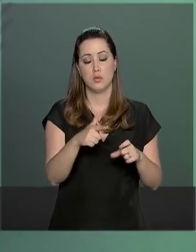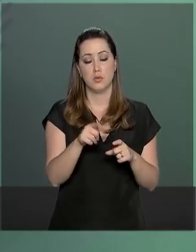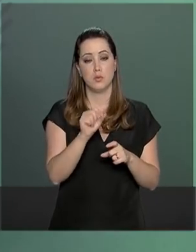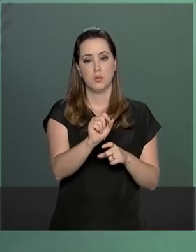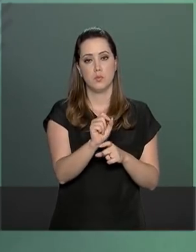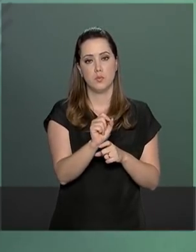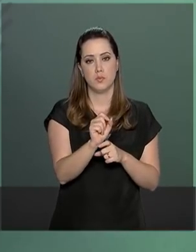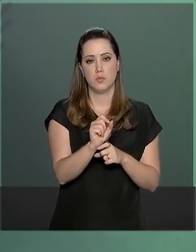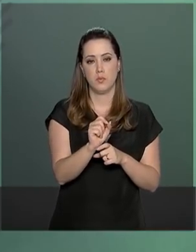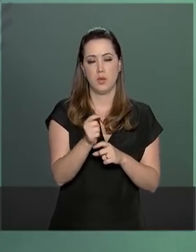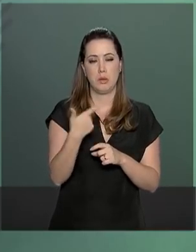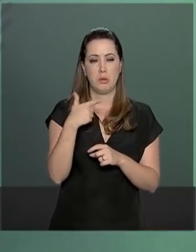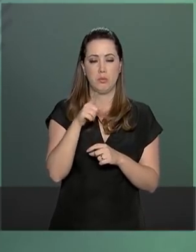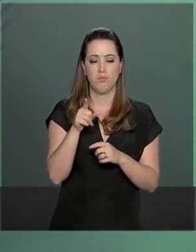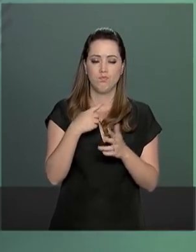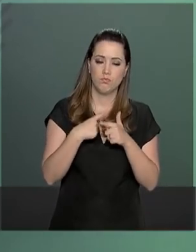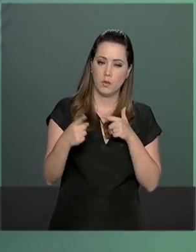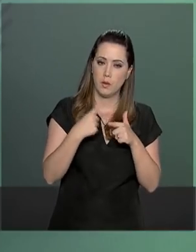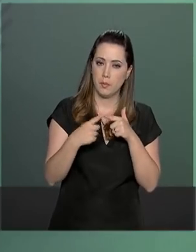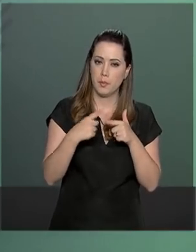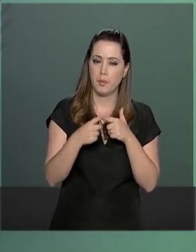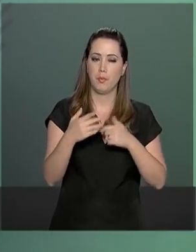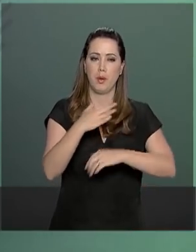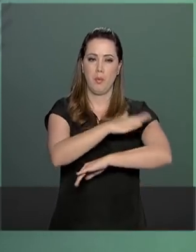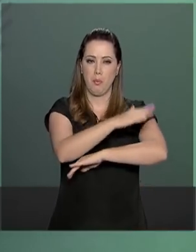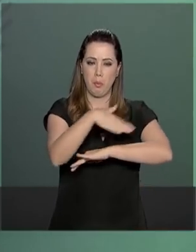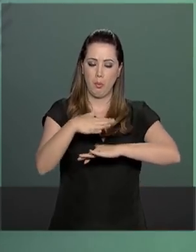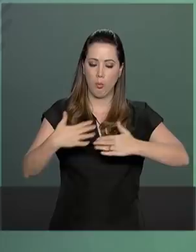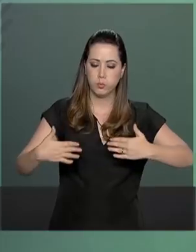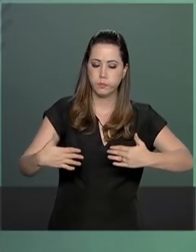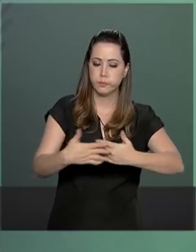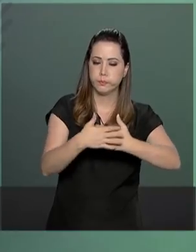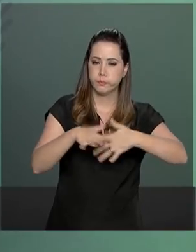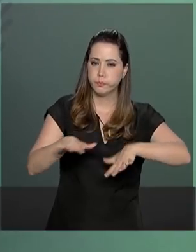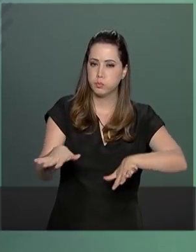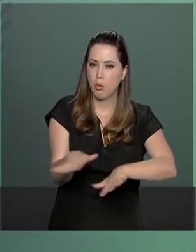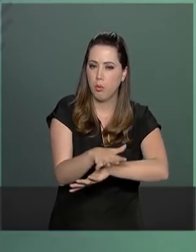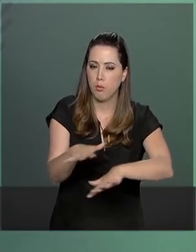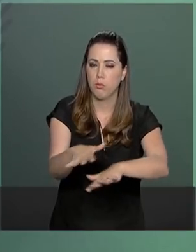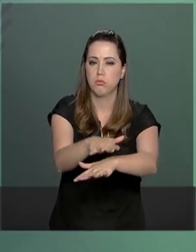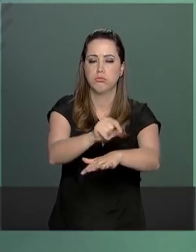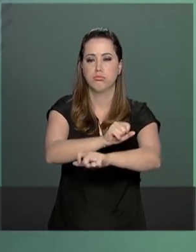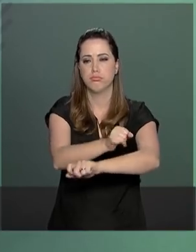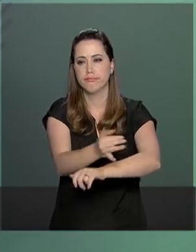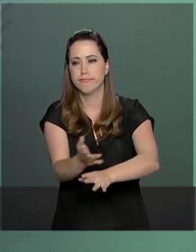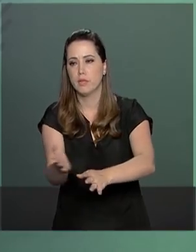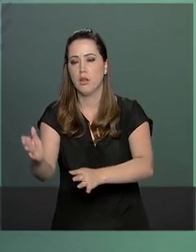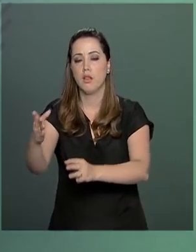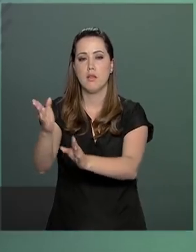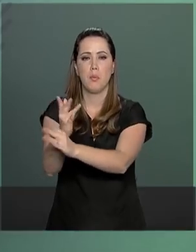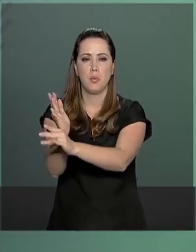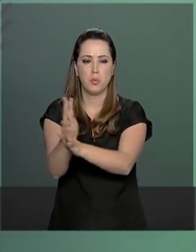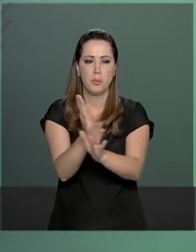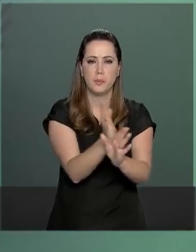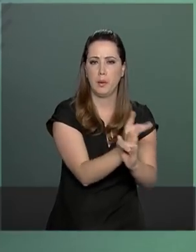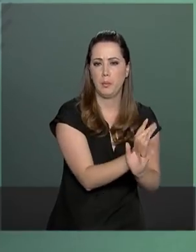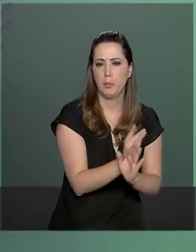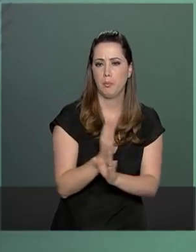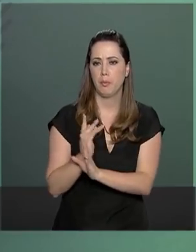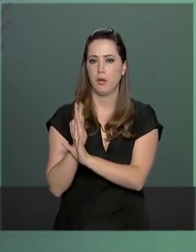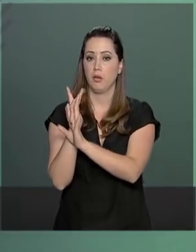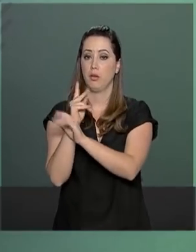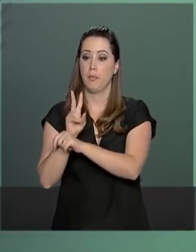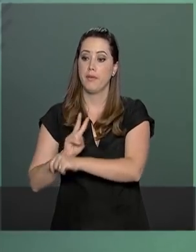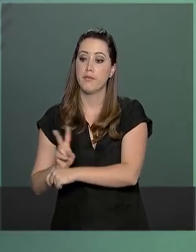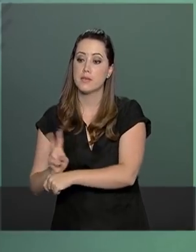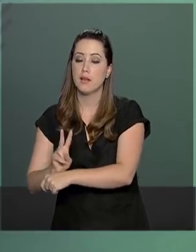atingidas pelo rompimento da barragem córrego do feijão para implantação de ações de vigilância